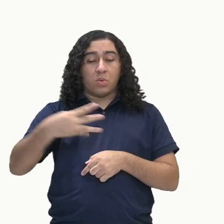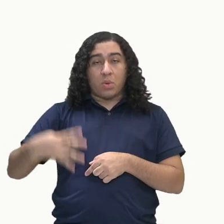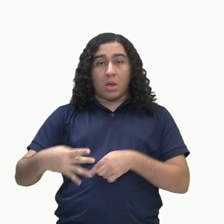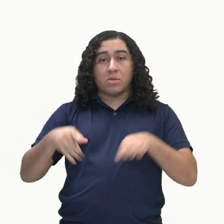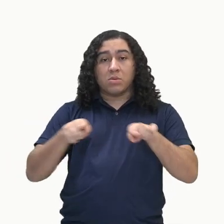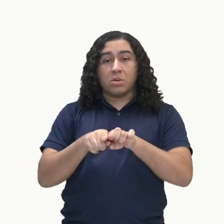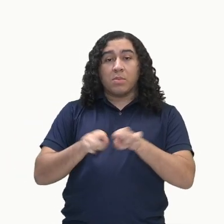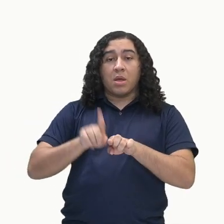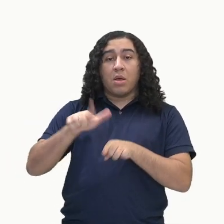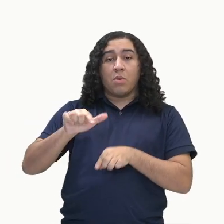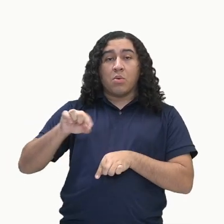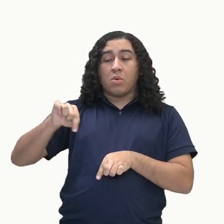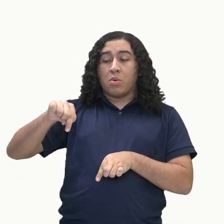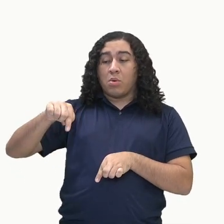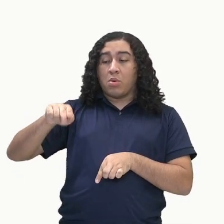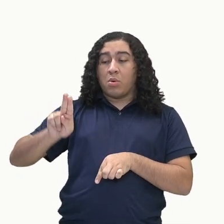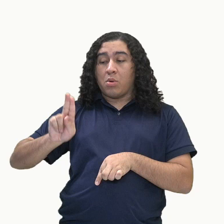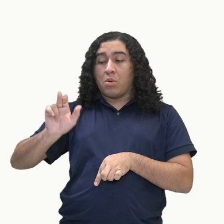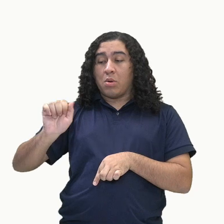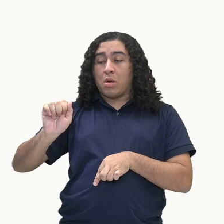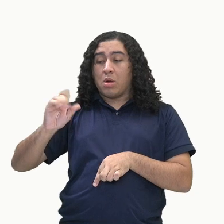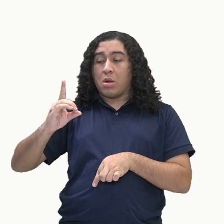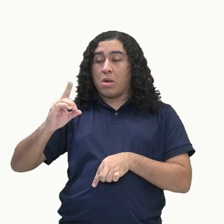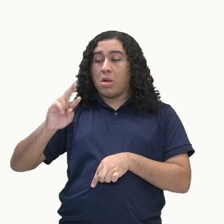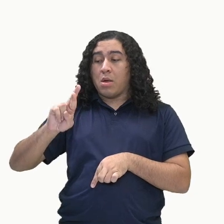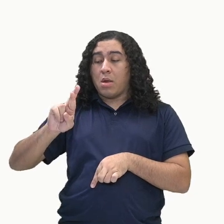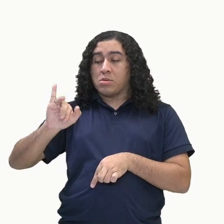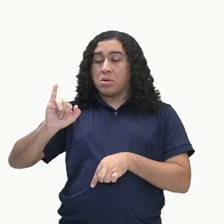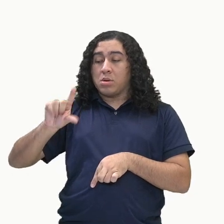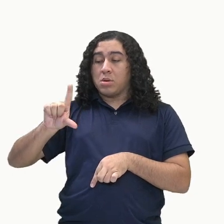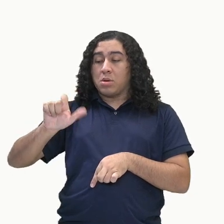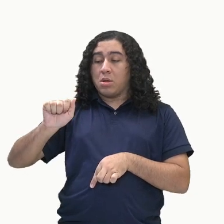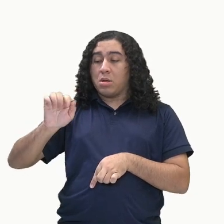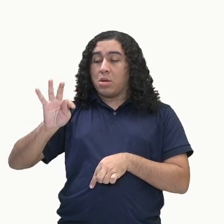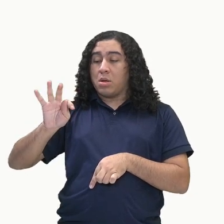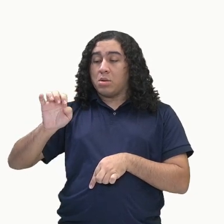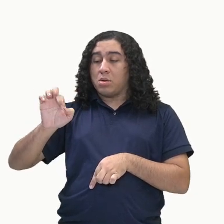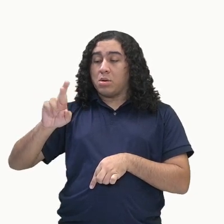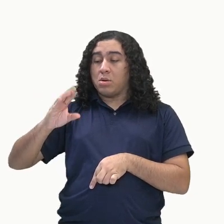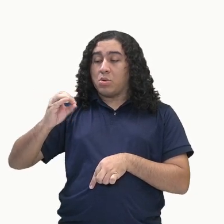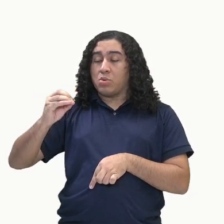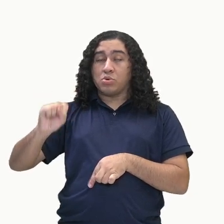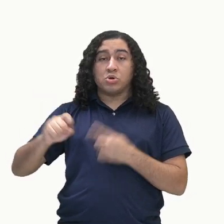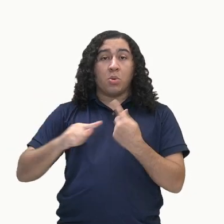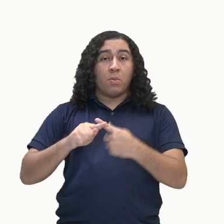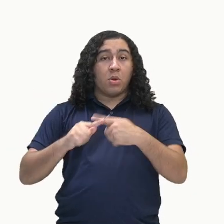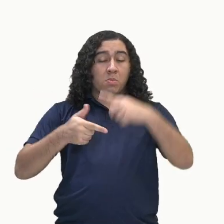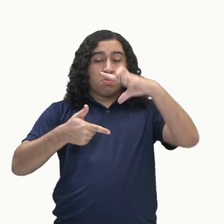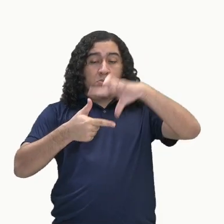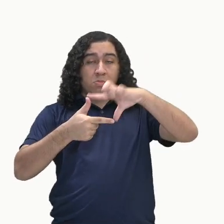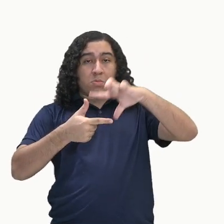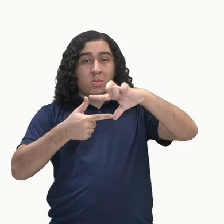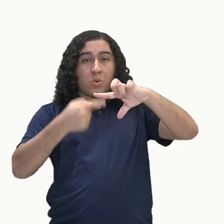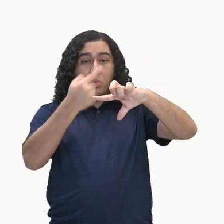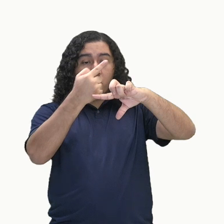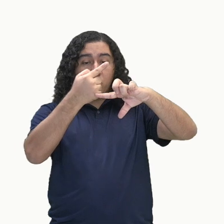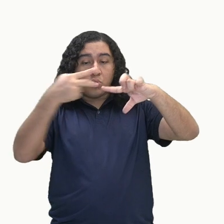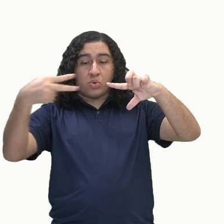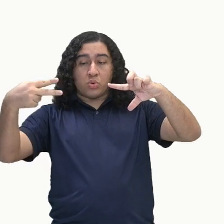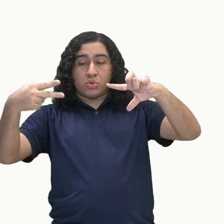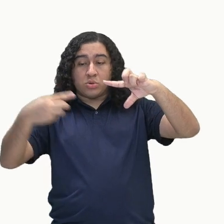quadriláteros, né? Que são polígonos com 4 lados, tá? Então,